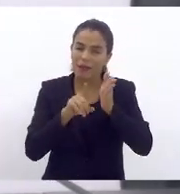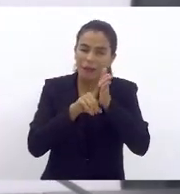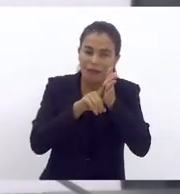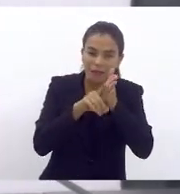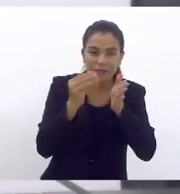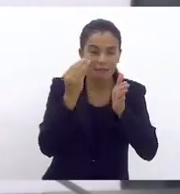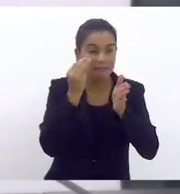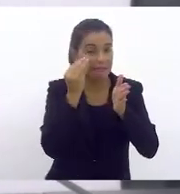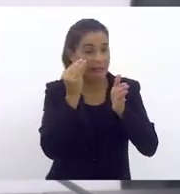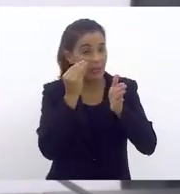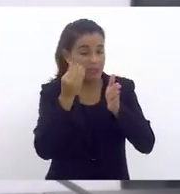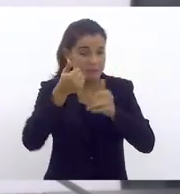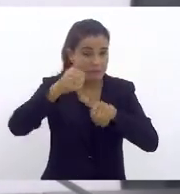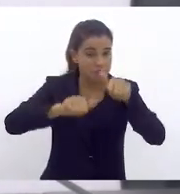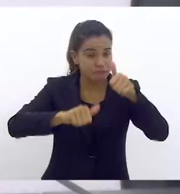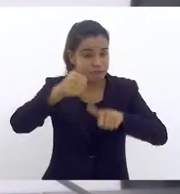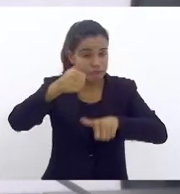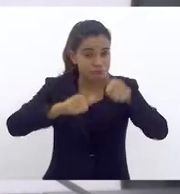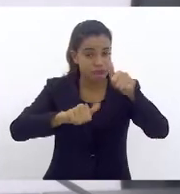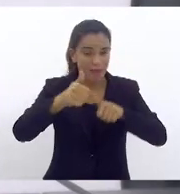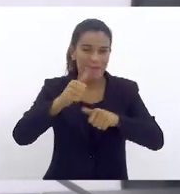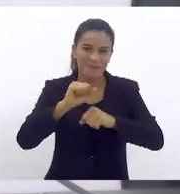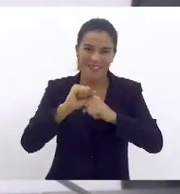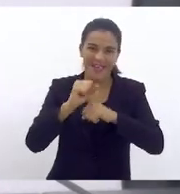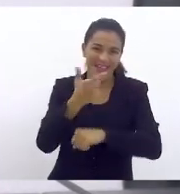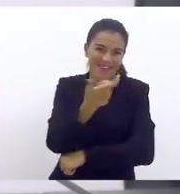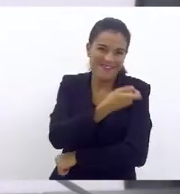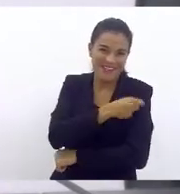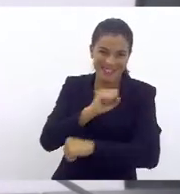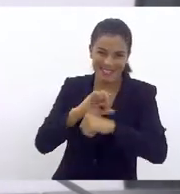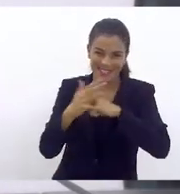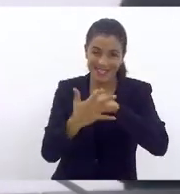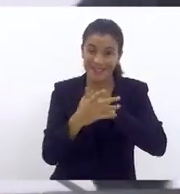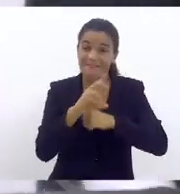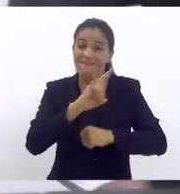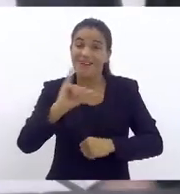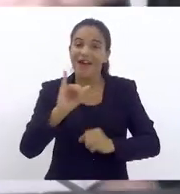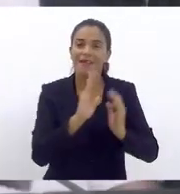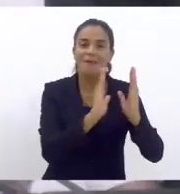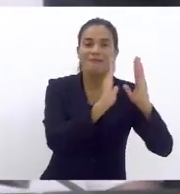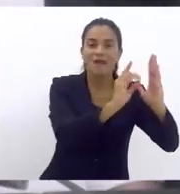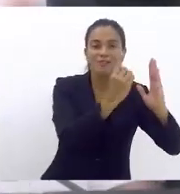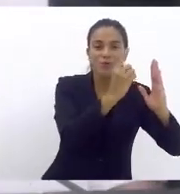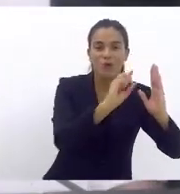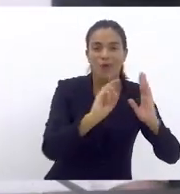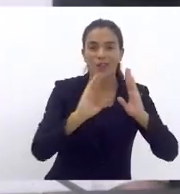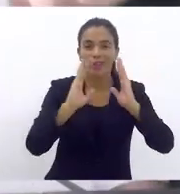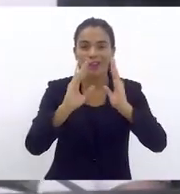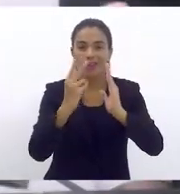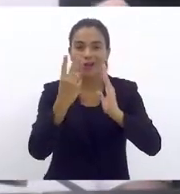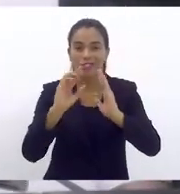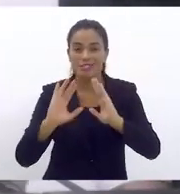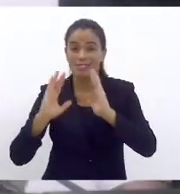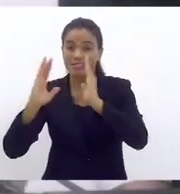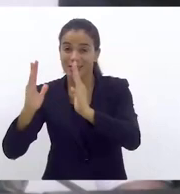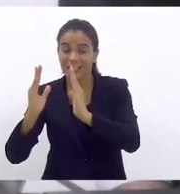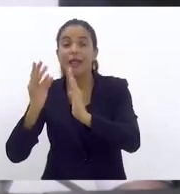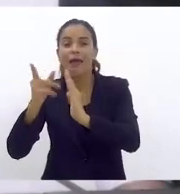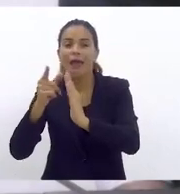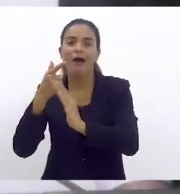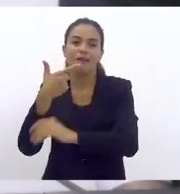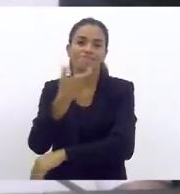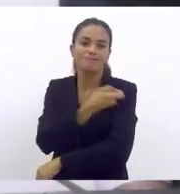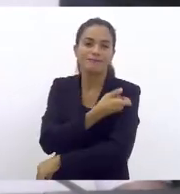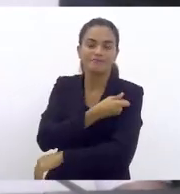caso a vacina da covid-19 estava iria entrar em fase 3 que a fase onde você testa numa população muito